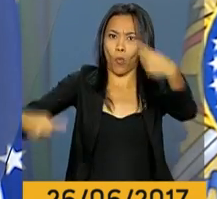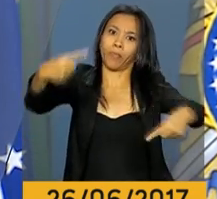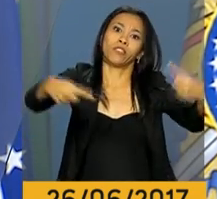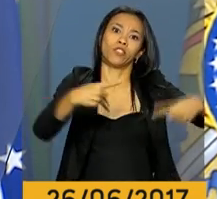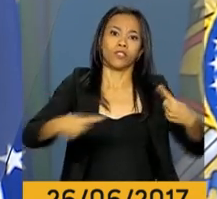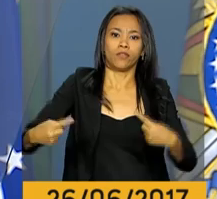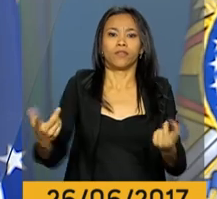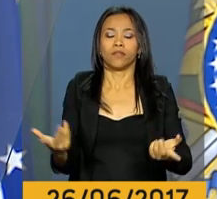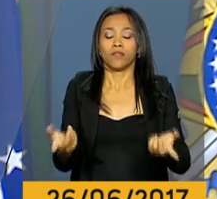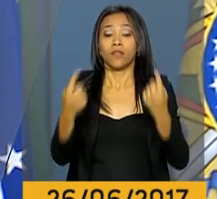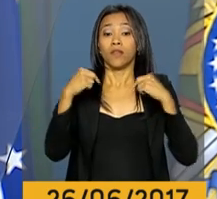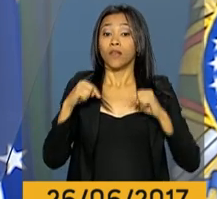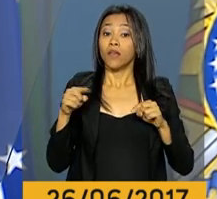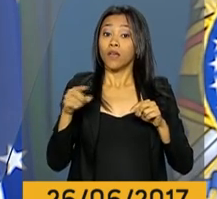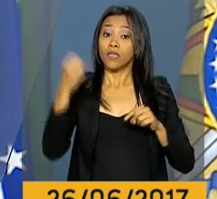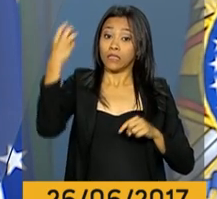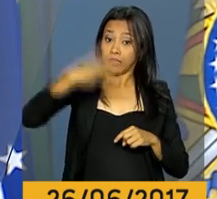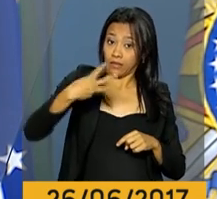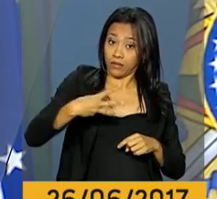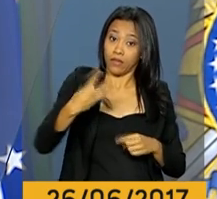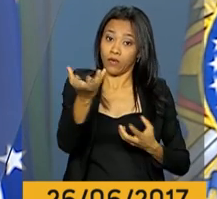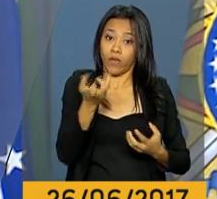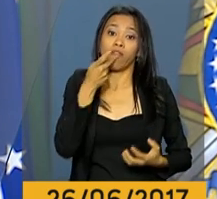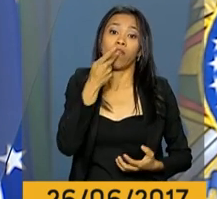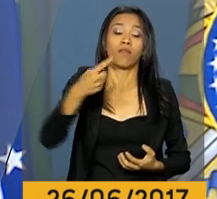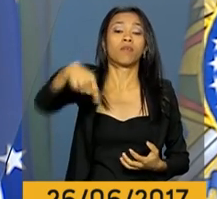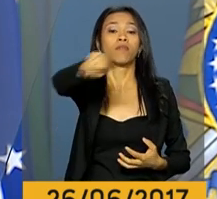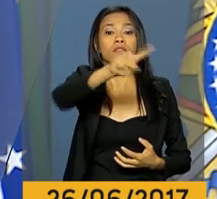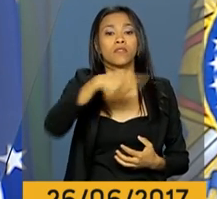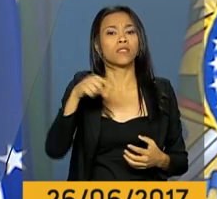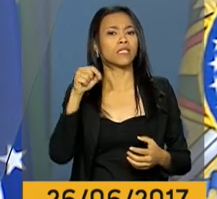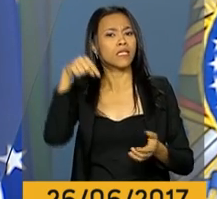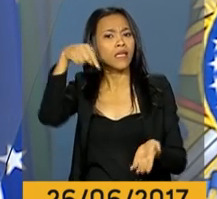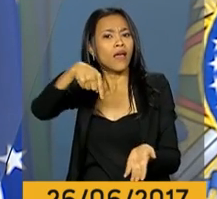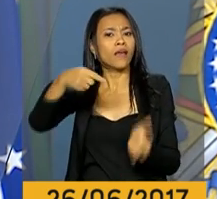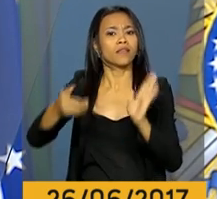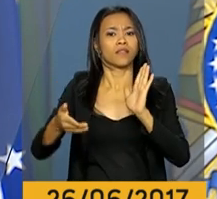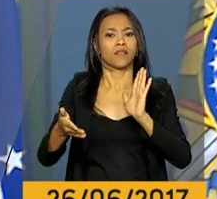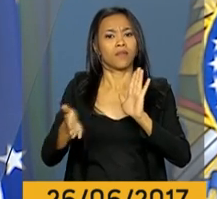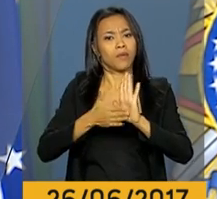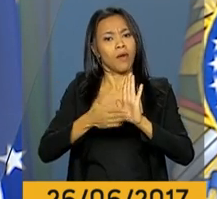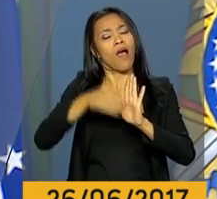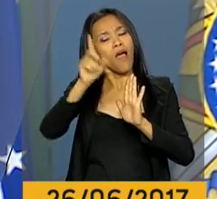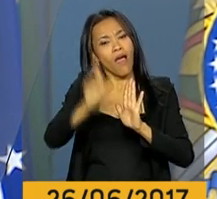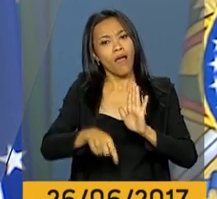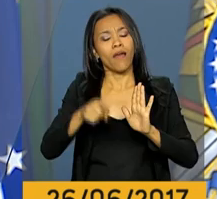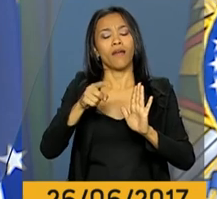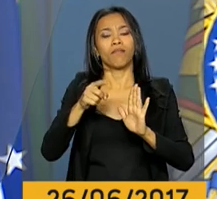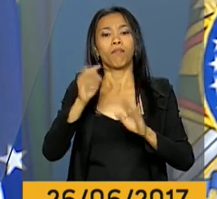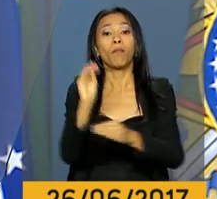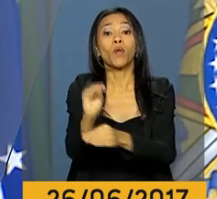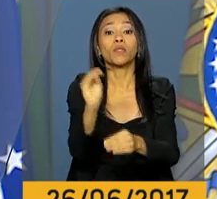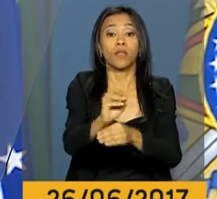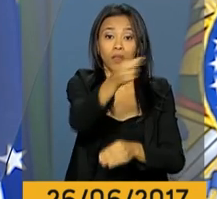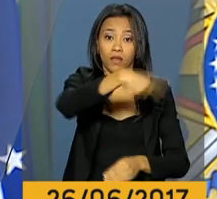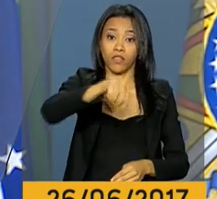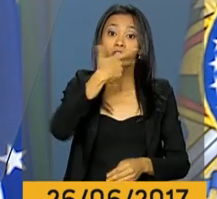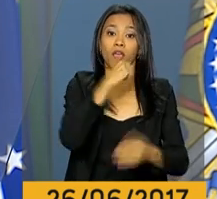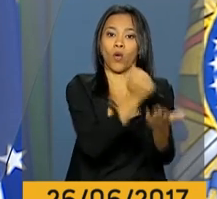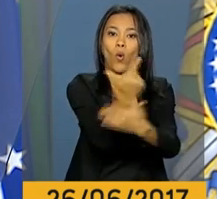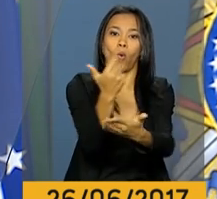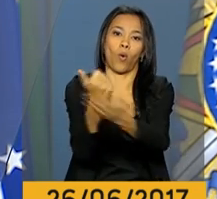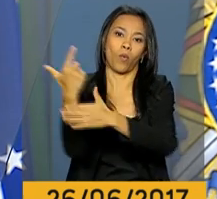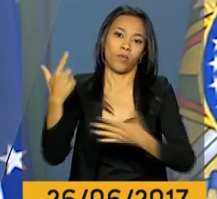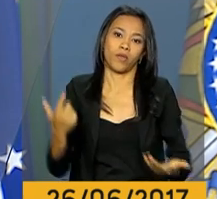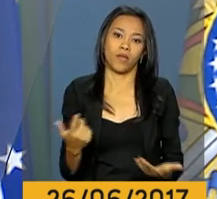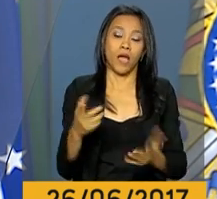lugar eu quero também dizer eh que essa Medida de proteção do Consumidor o logista Deixa de